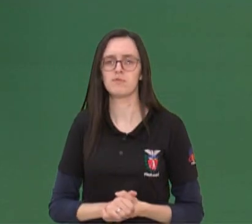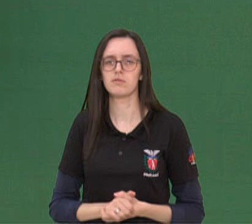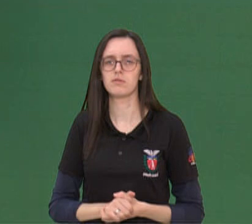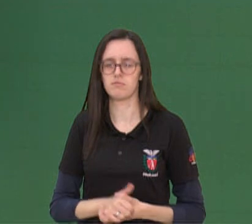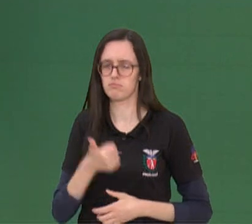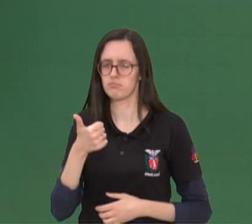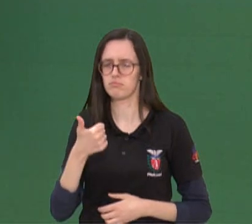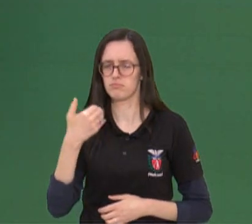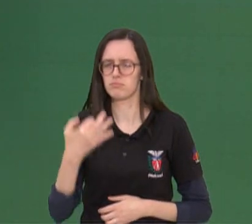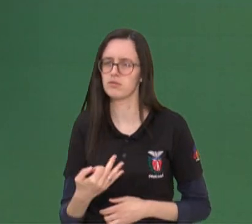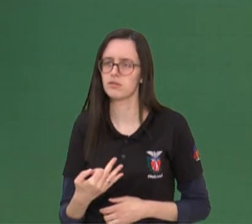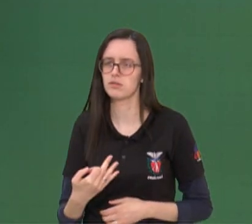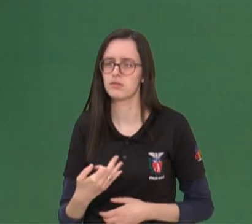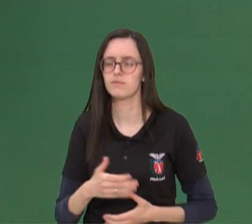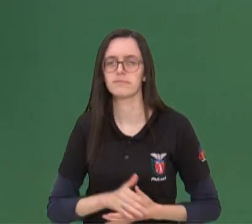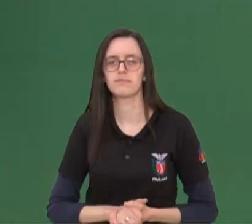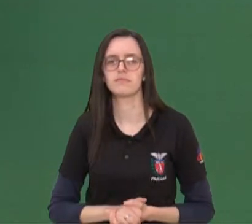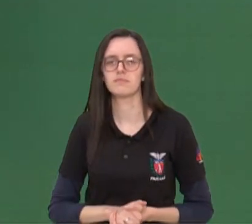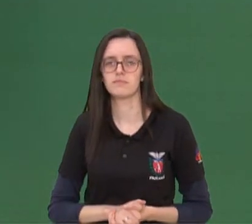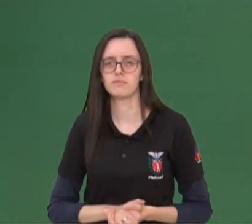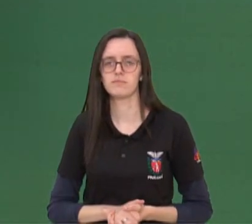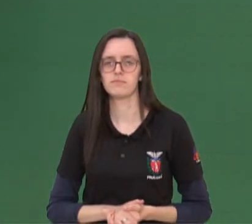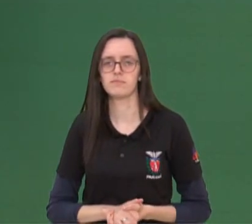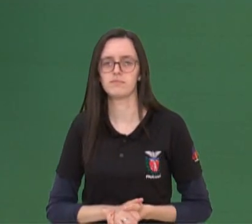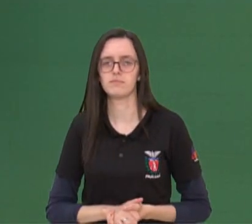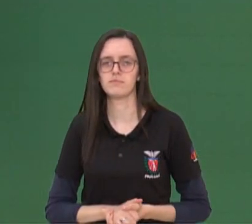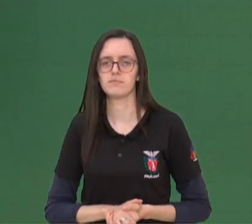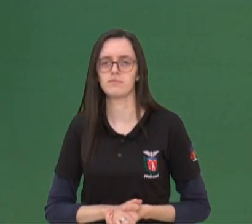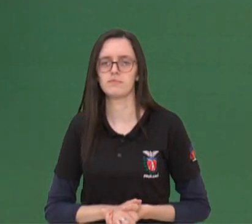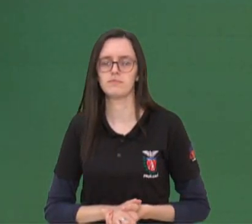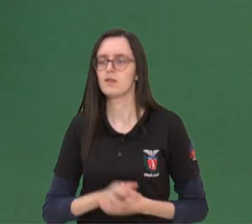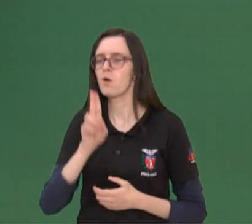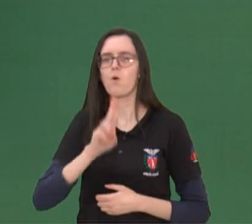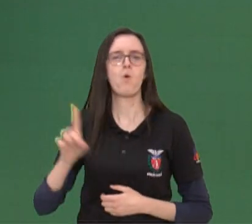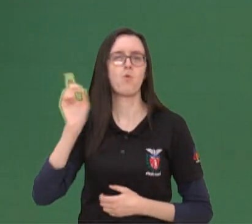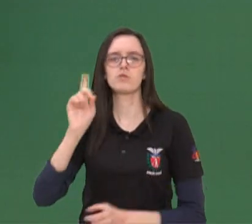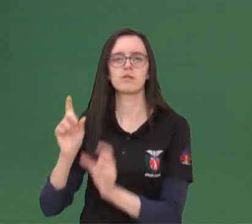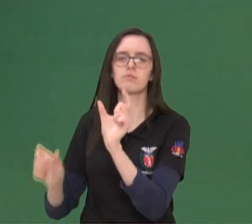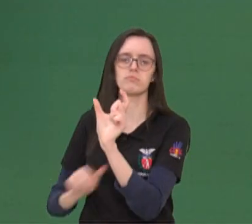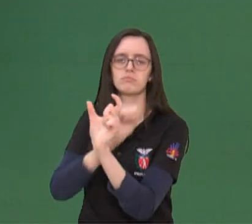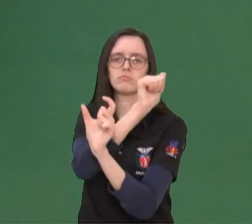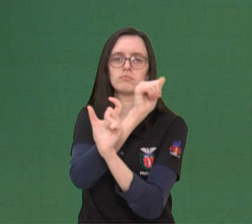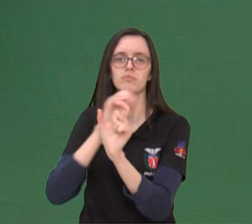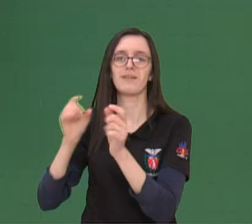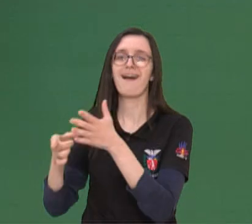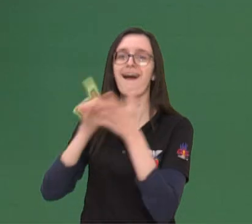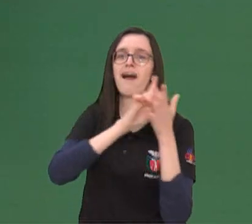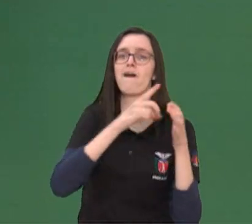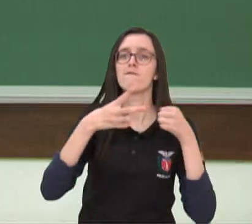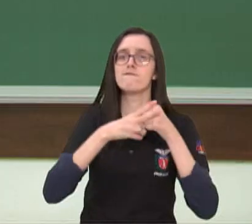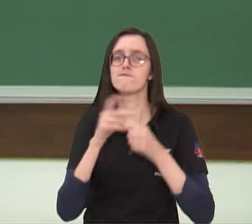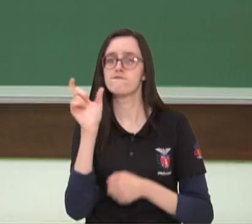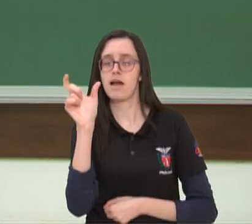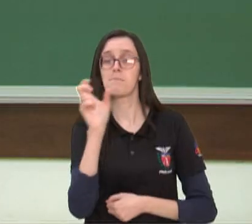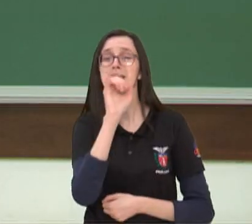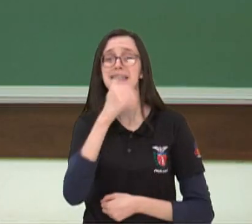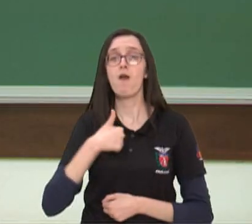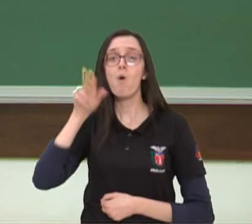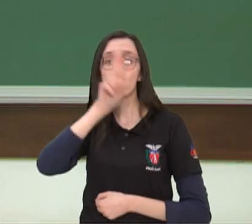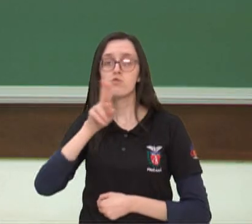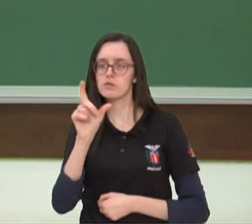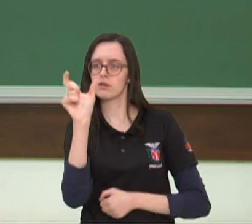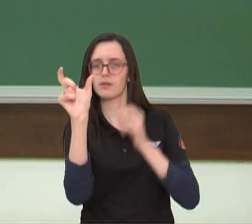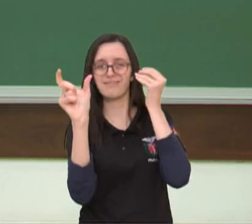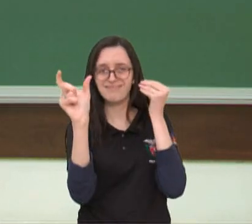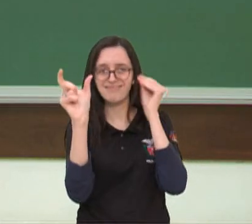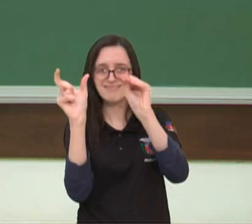substantivo, certo? Em um substantivo. Então, não usamos artigo antes de verbos. Se eu utilizar o